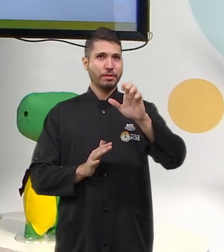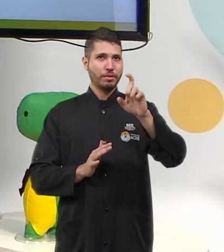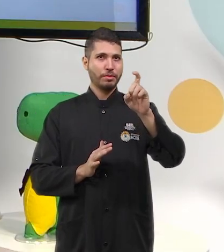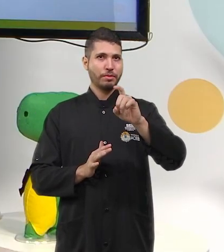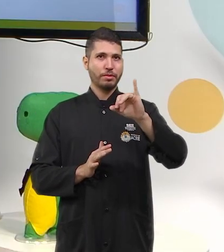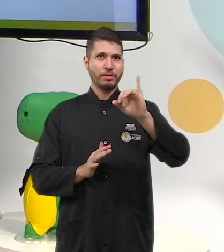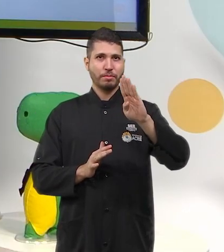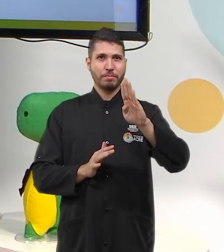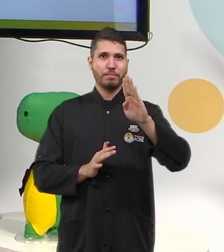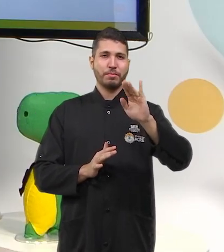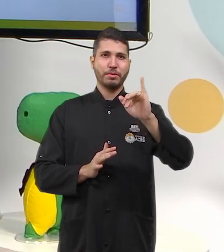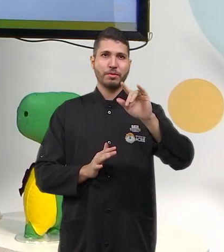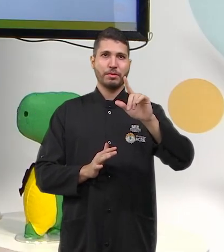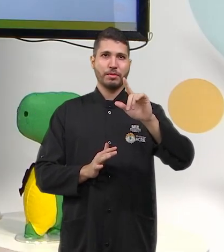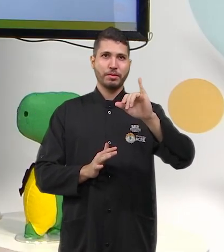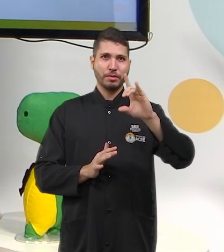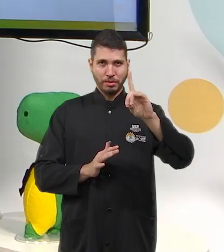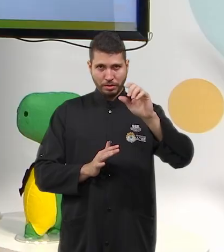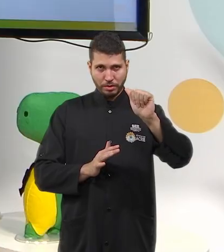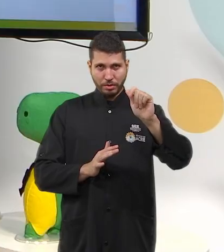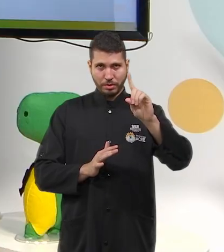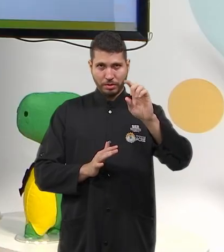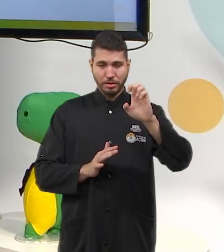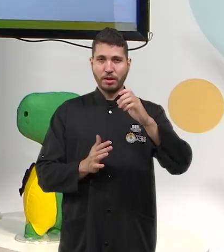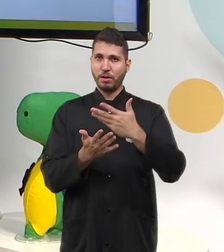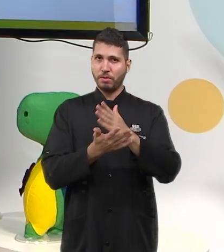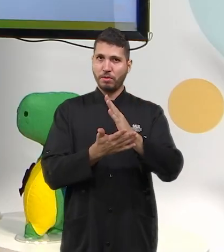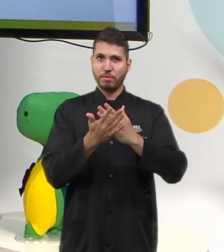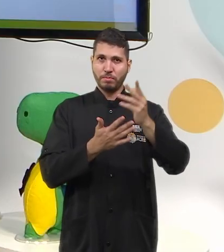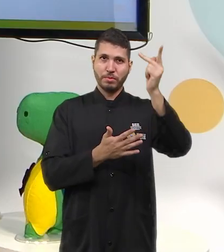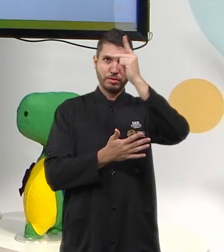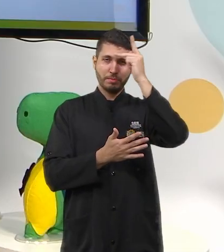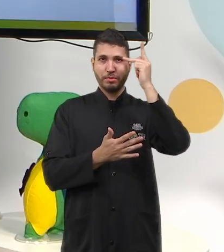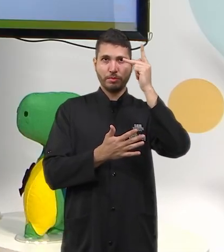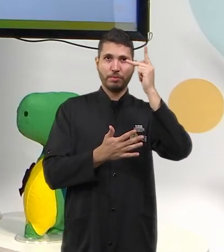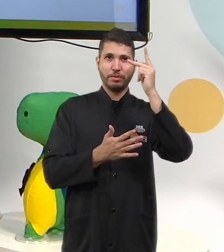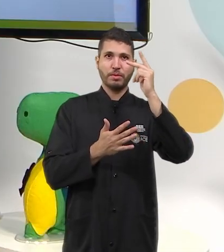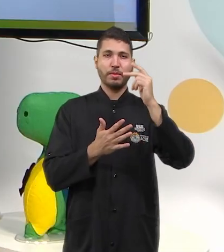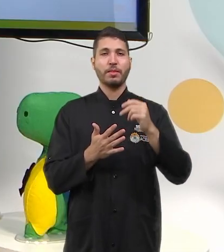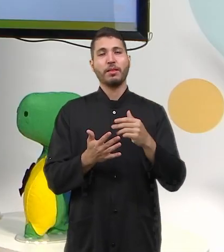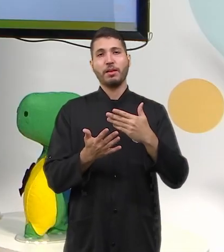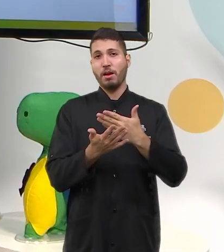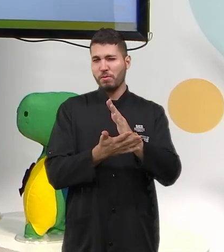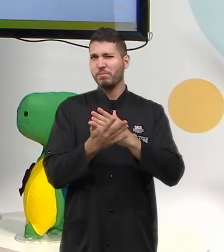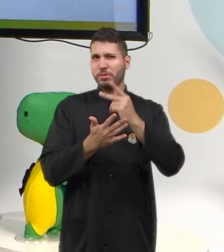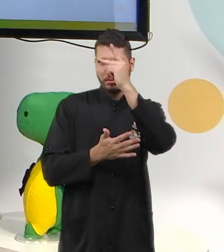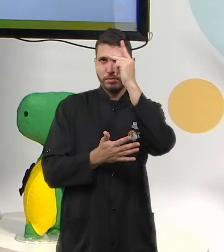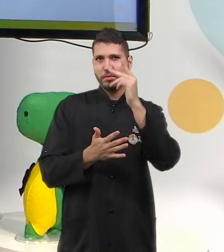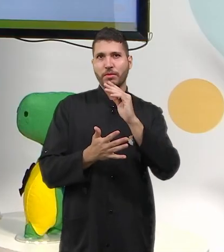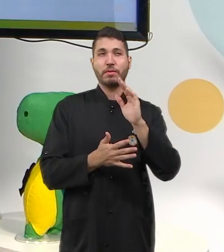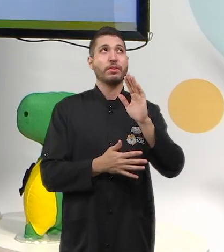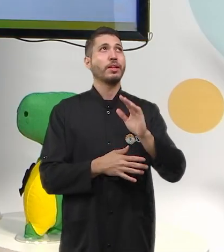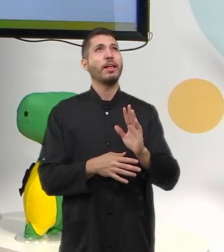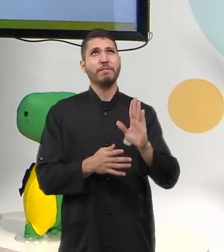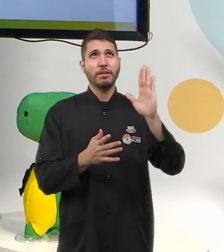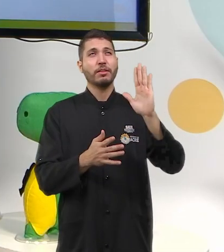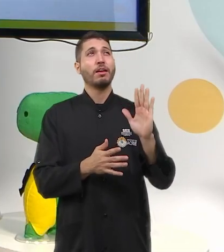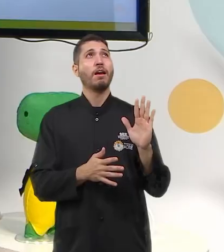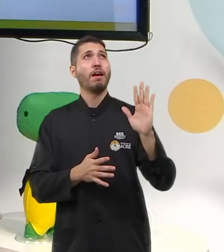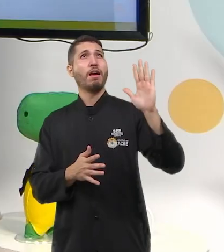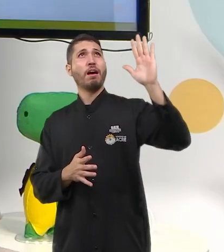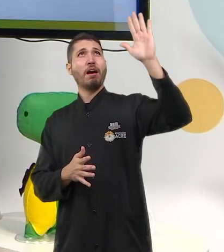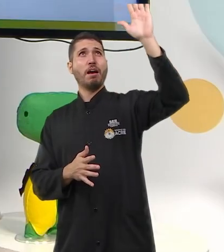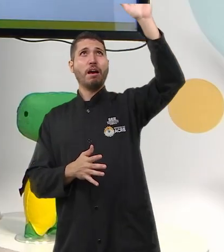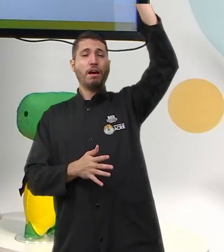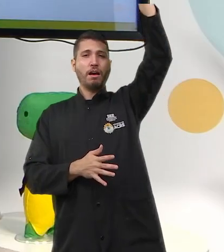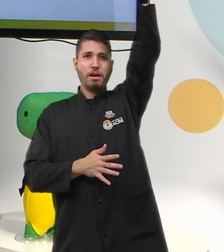levanta o braço, você vai levantar só até aqui, tem gente que vai conseguir levantar bem, tem gente que vai conseguir fazer todo o estiramento. Então, a depender